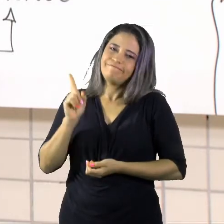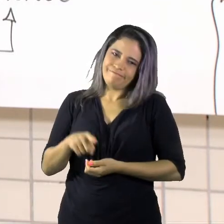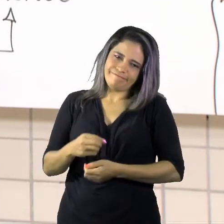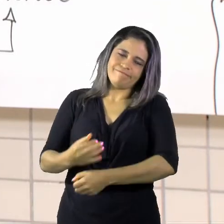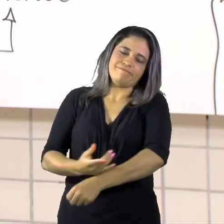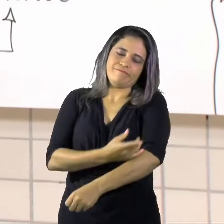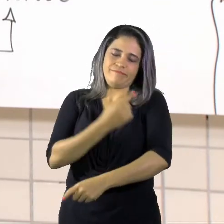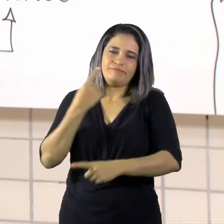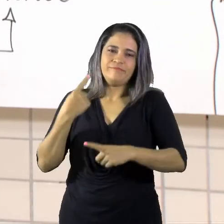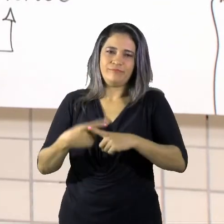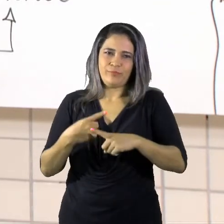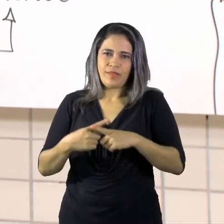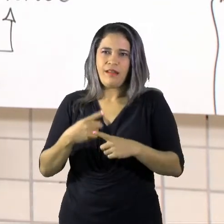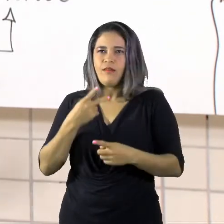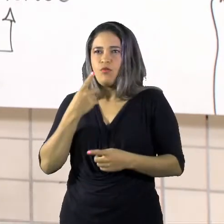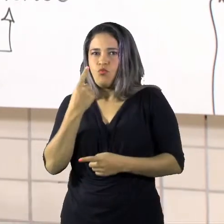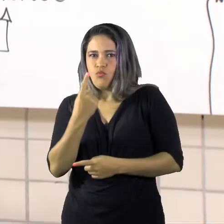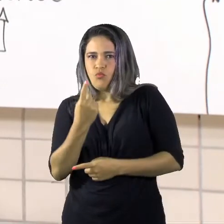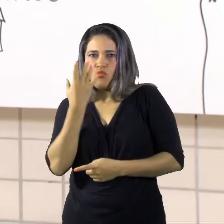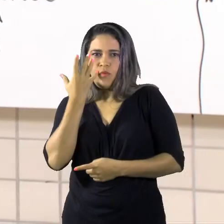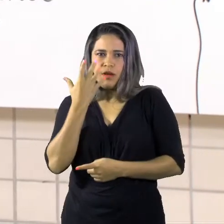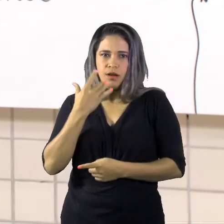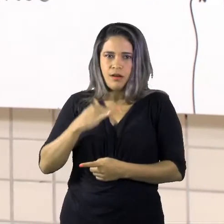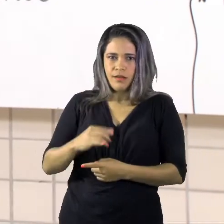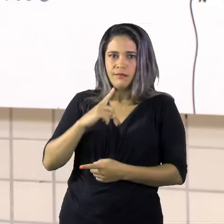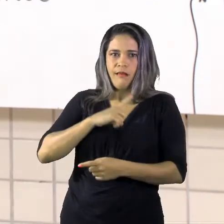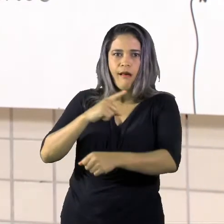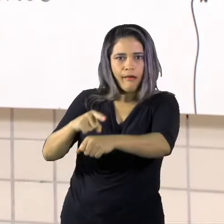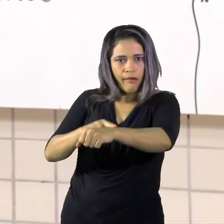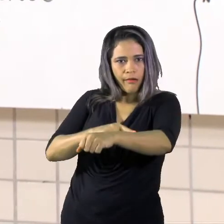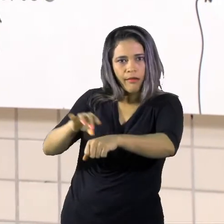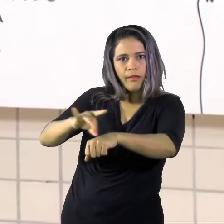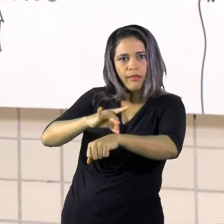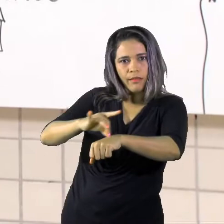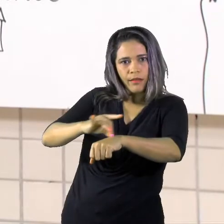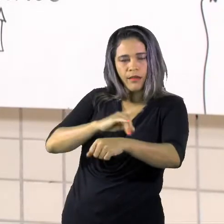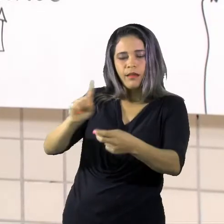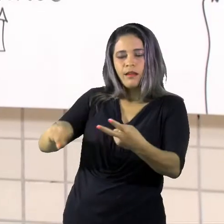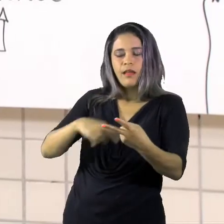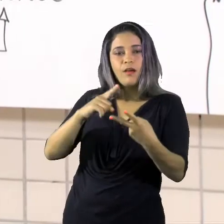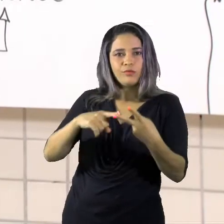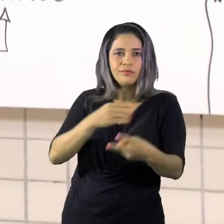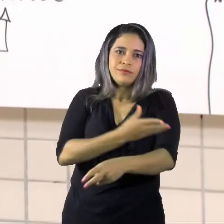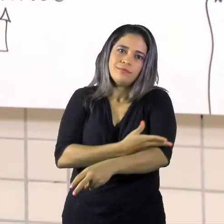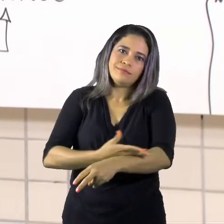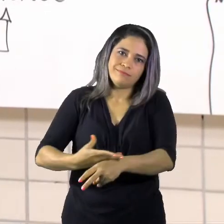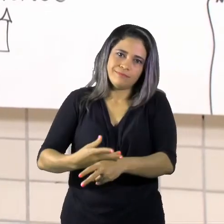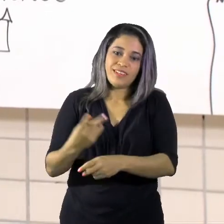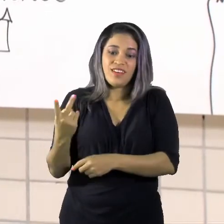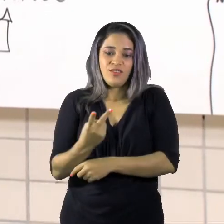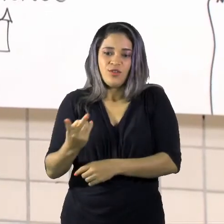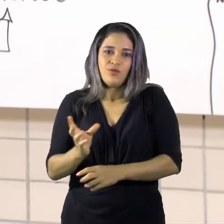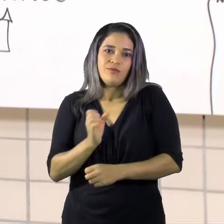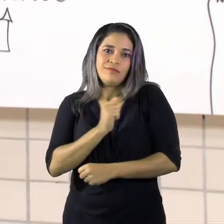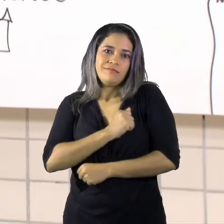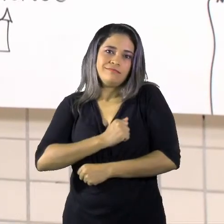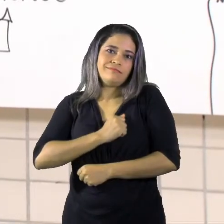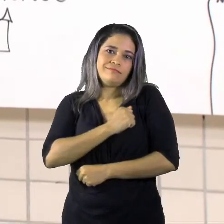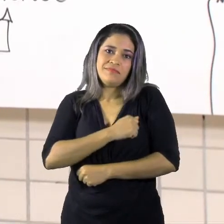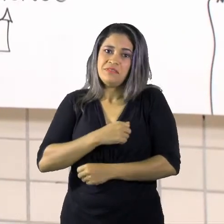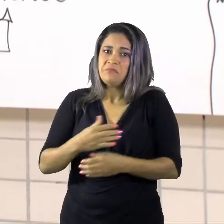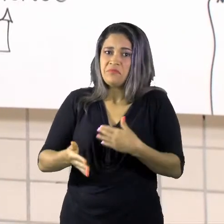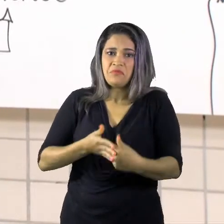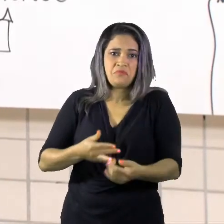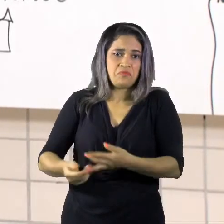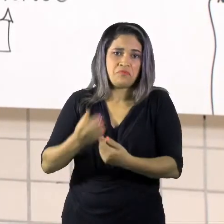ao fato de uma criança ser negra, outra criança ser branca. e eles se gostarem, independente de